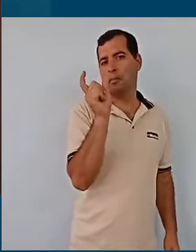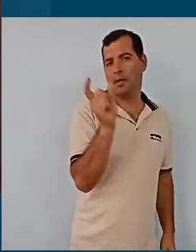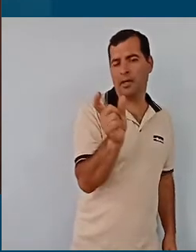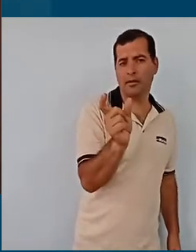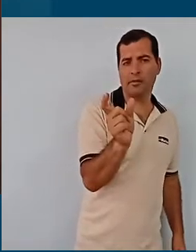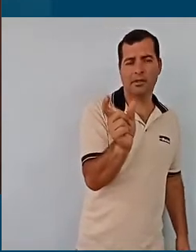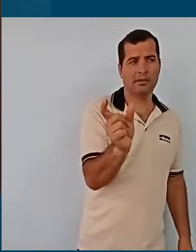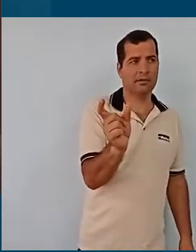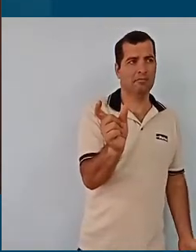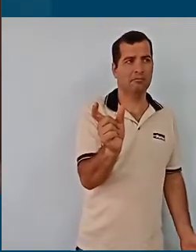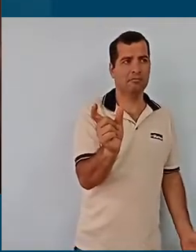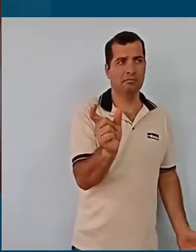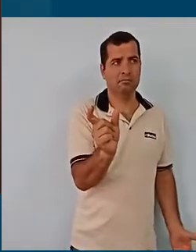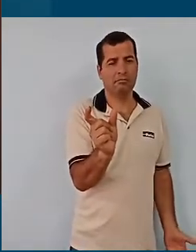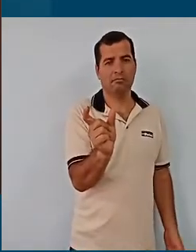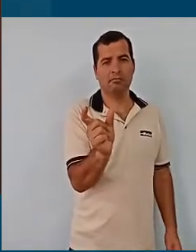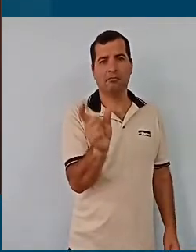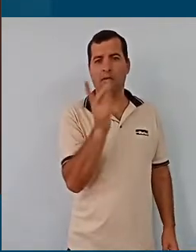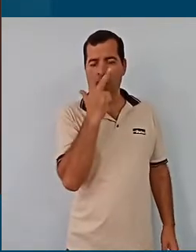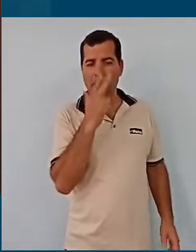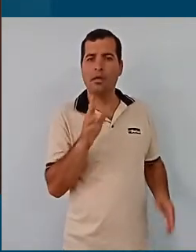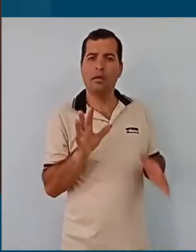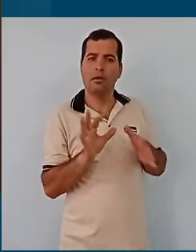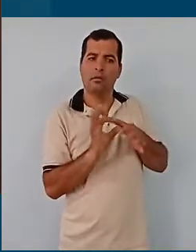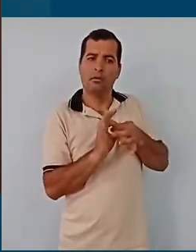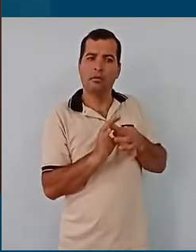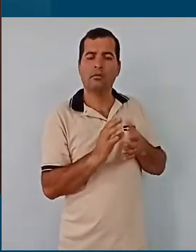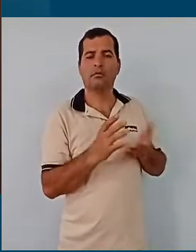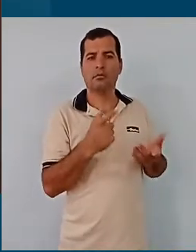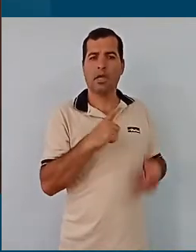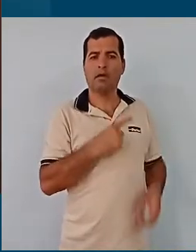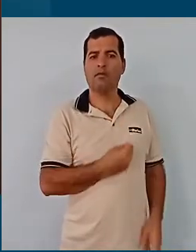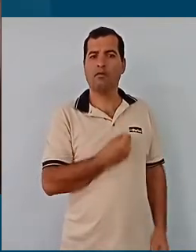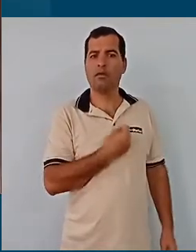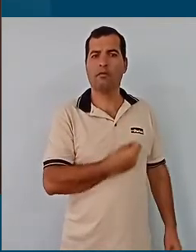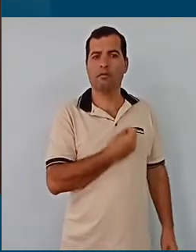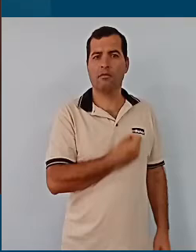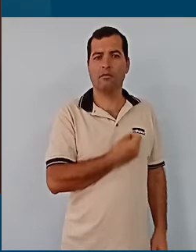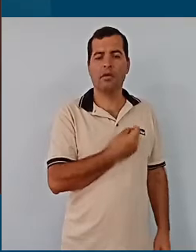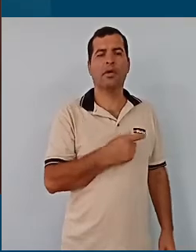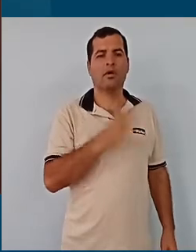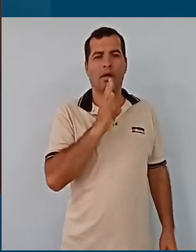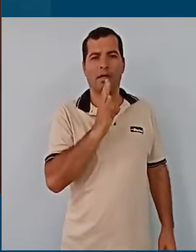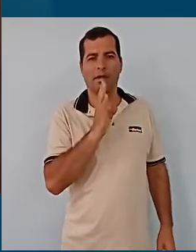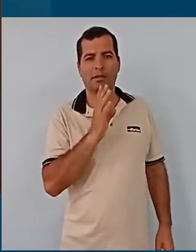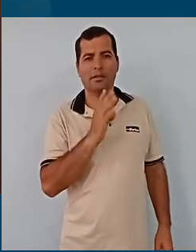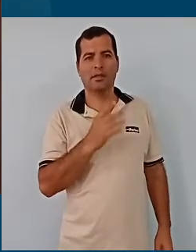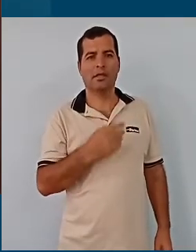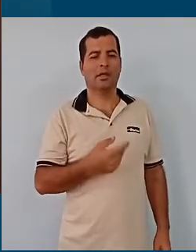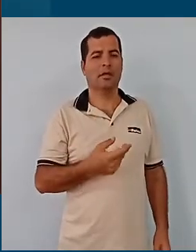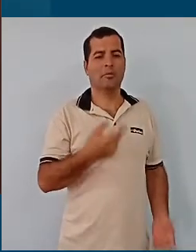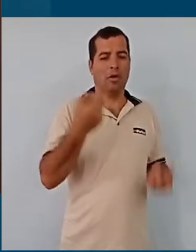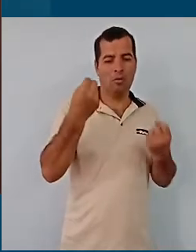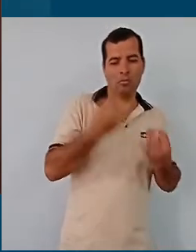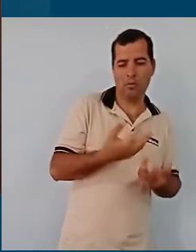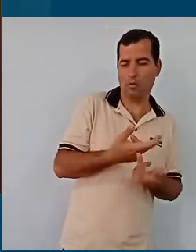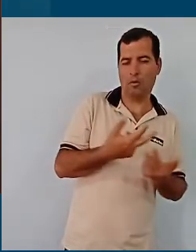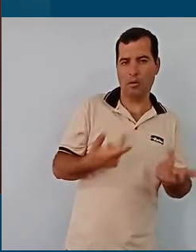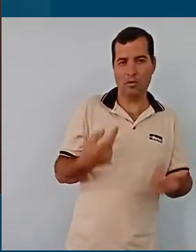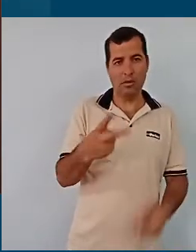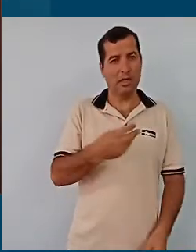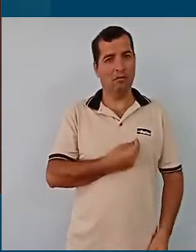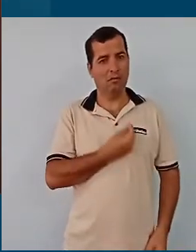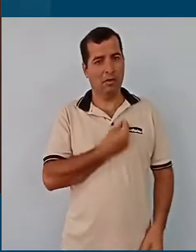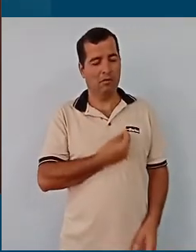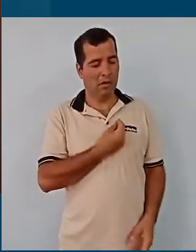que está ligada às vivências, está ligada às narrativas vividas pelas crianças. E nós